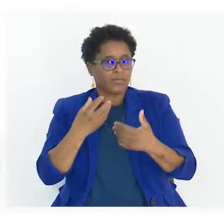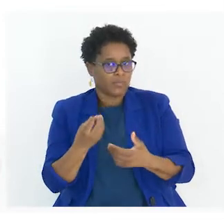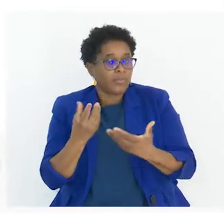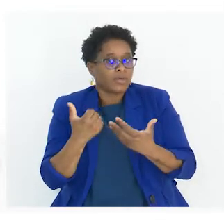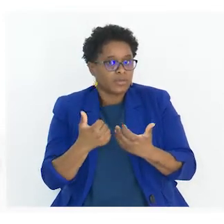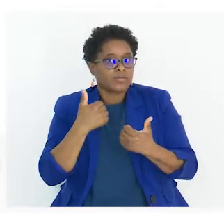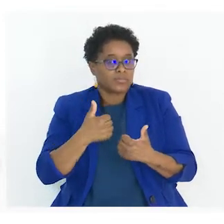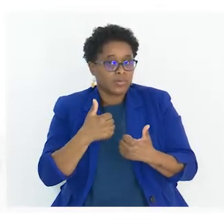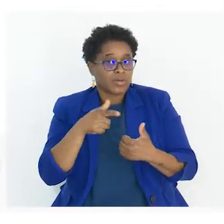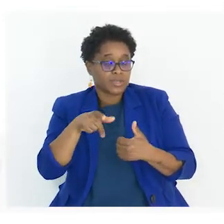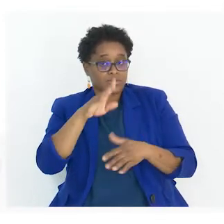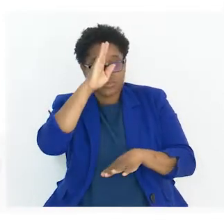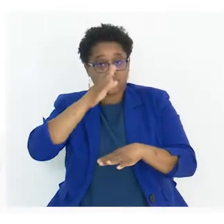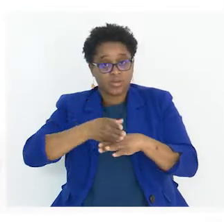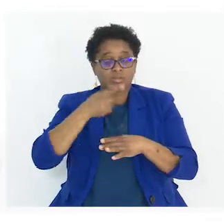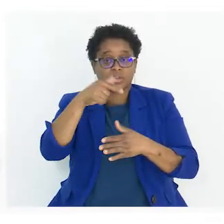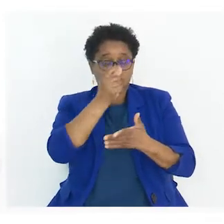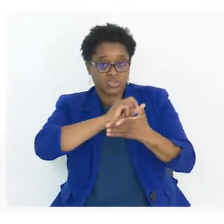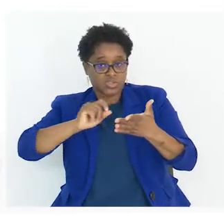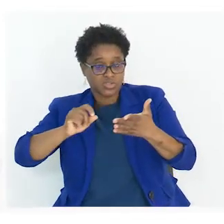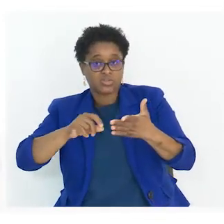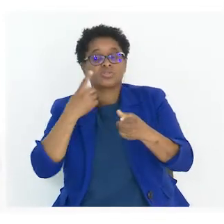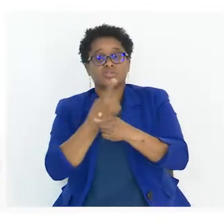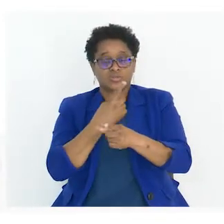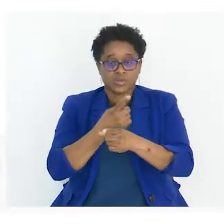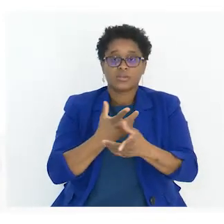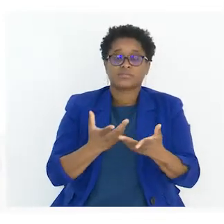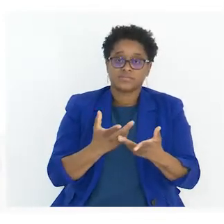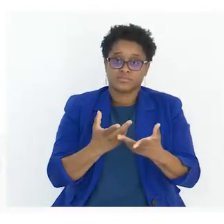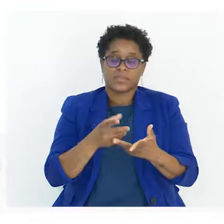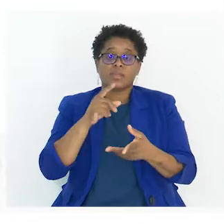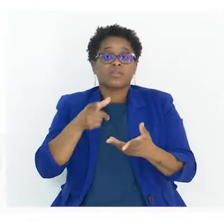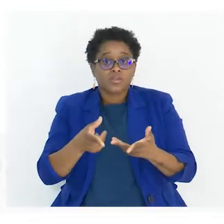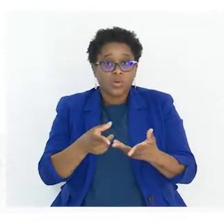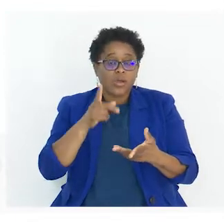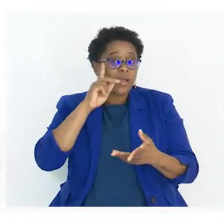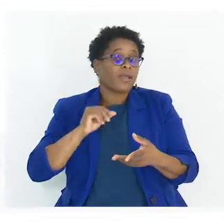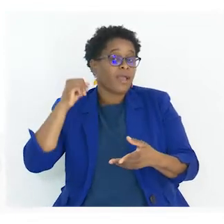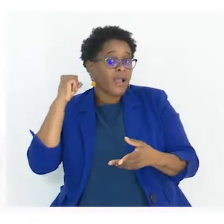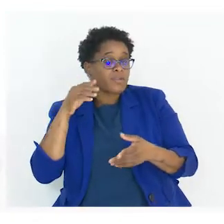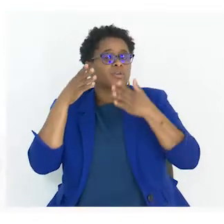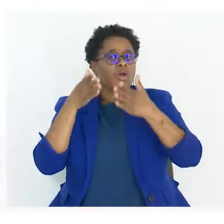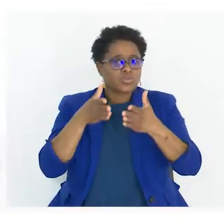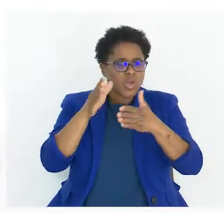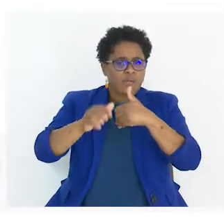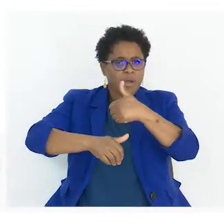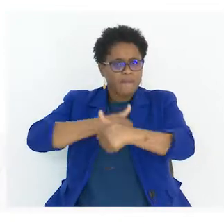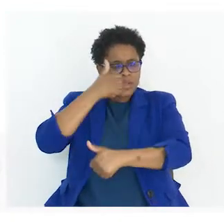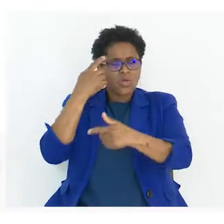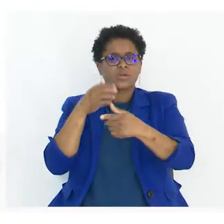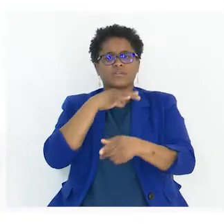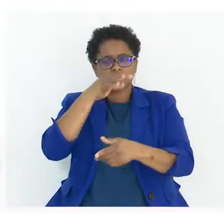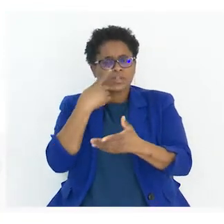com essas passagens em que há descrições e diálogos, pois elas contribuem para uma